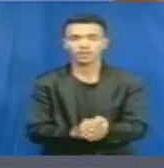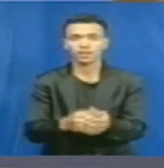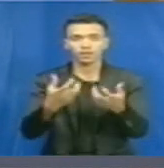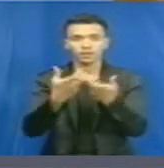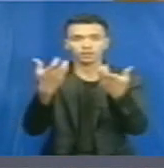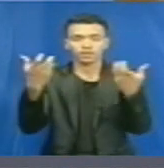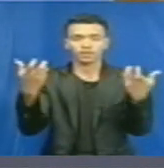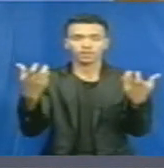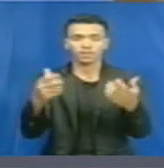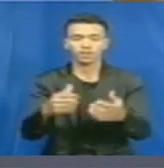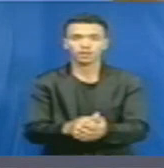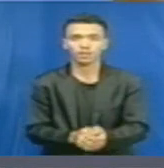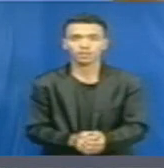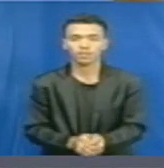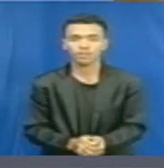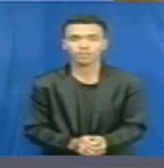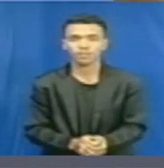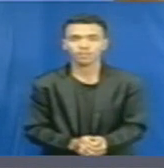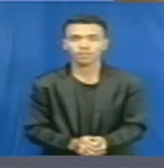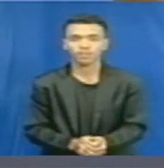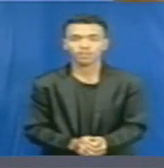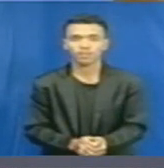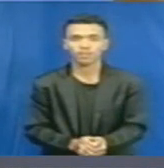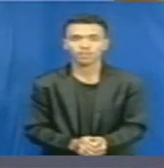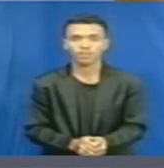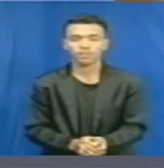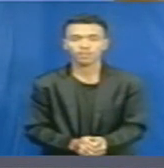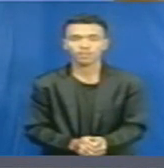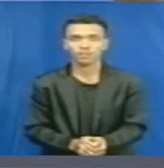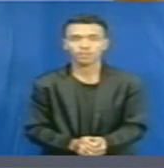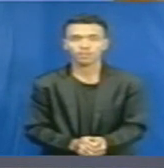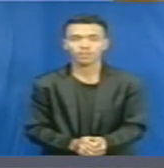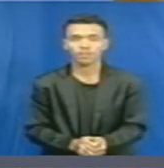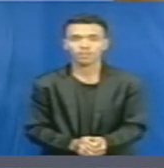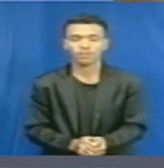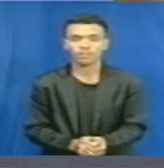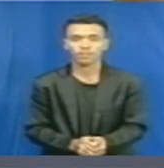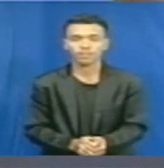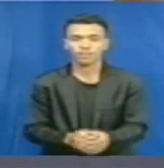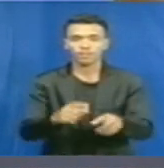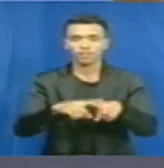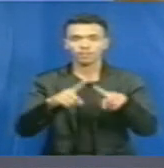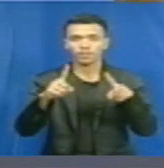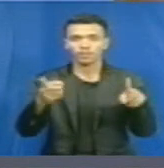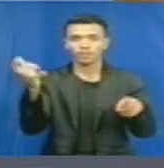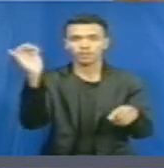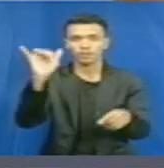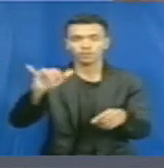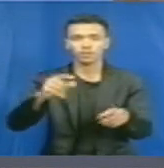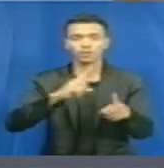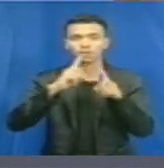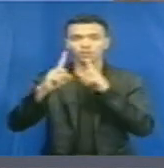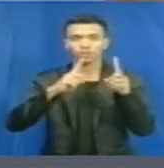encerramento, sira Fila, e educação ambiental fino a pali, para continuar a pali. Maide, sira oportunidade,